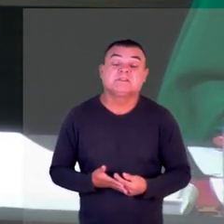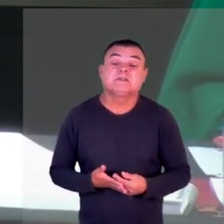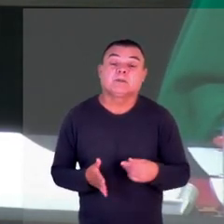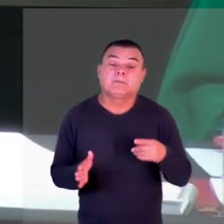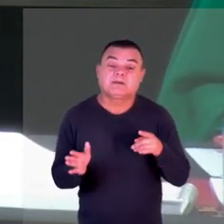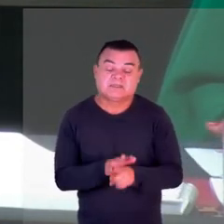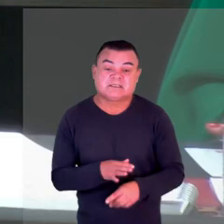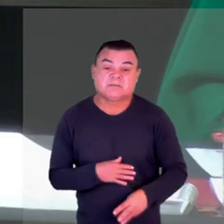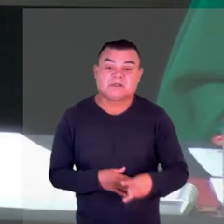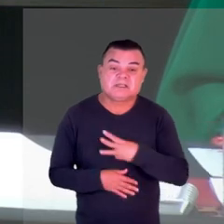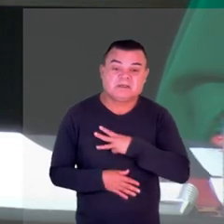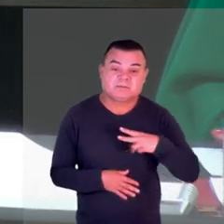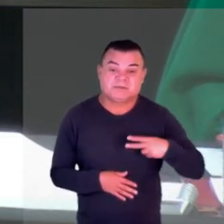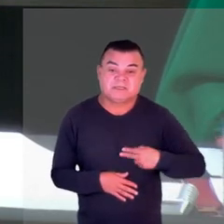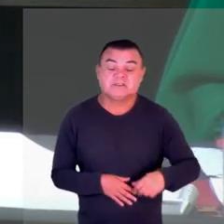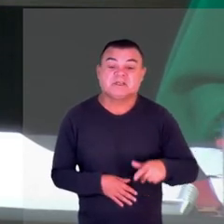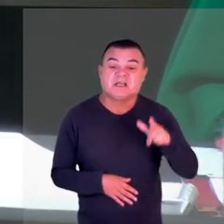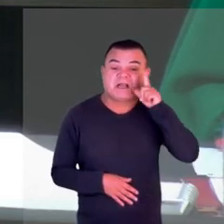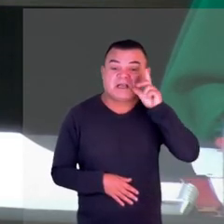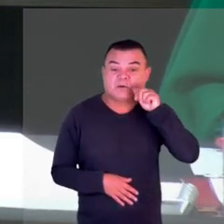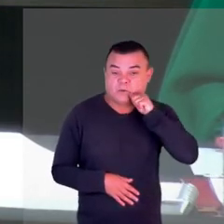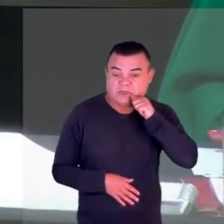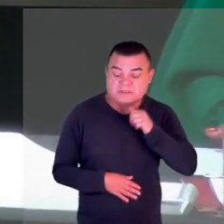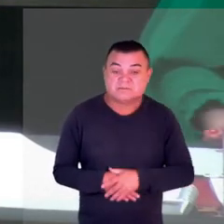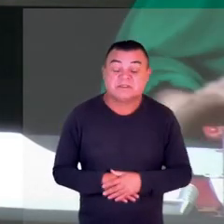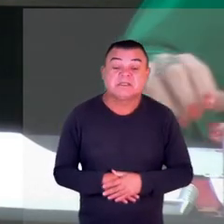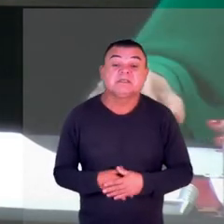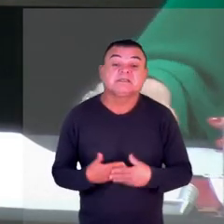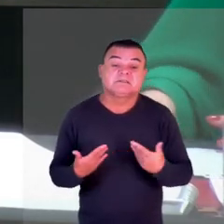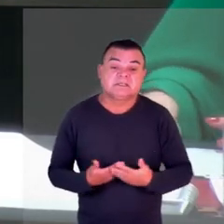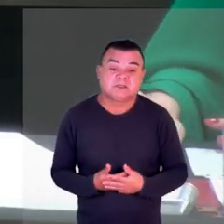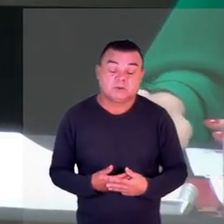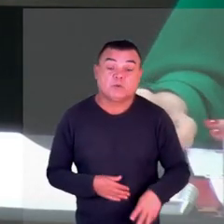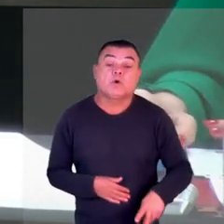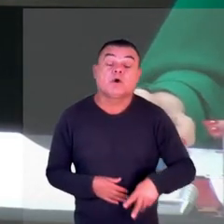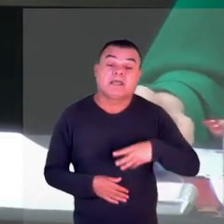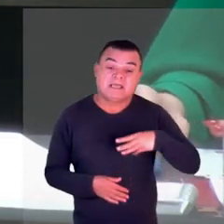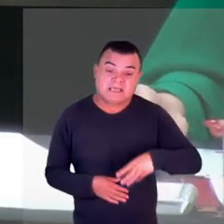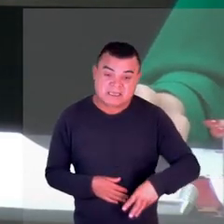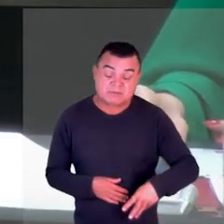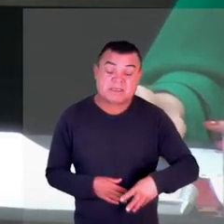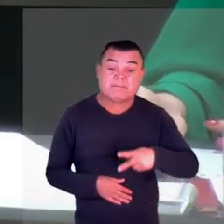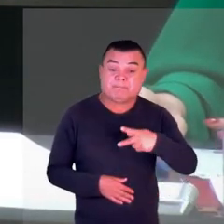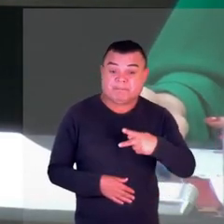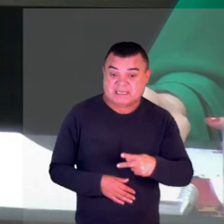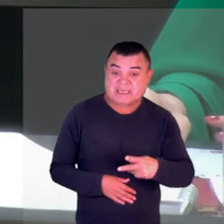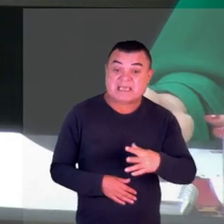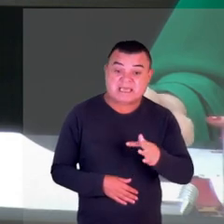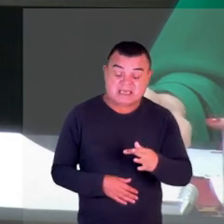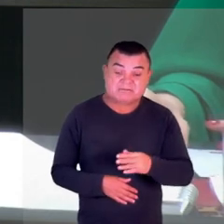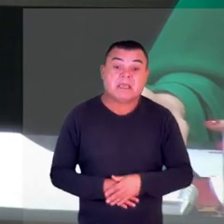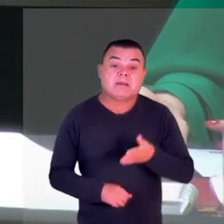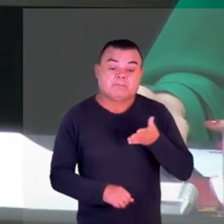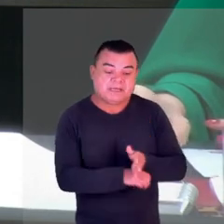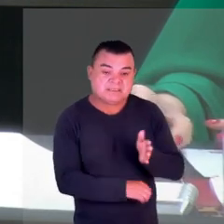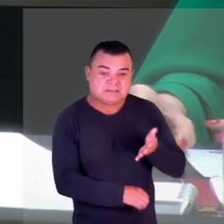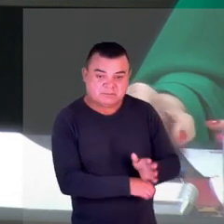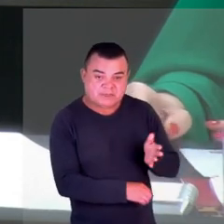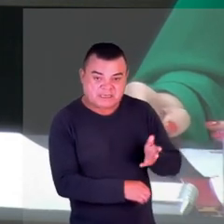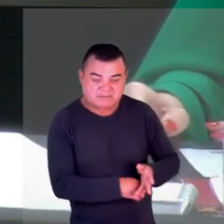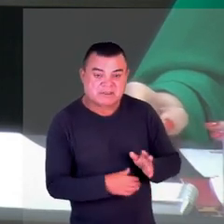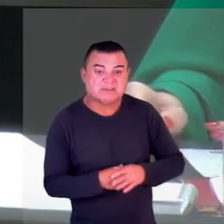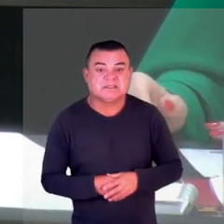STF o STF confirmou e foi executada né o MPF o MPF participava do inquérito civil